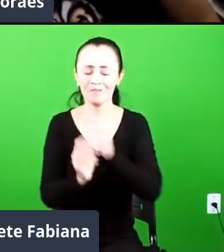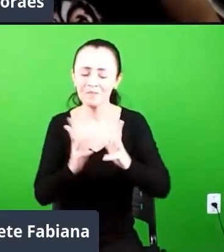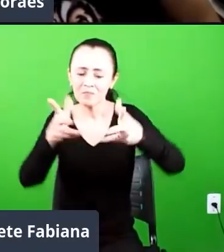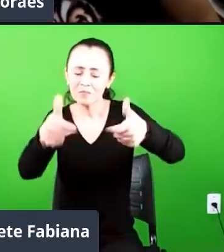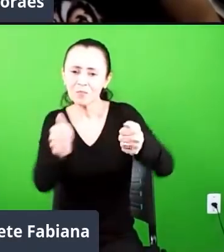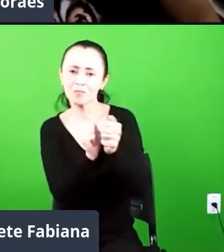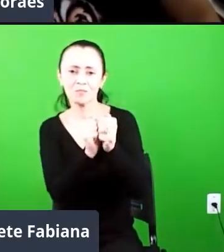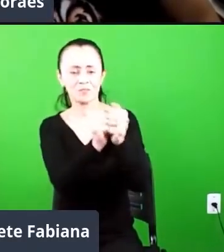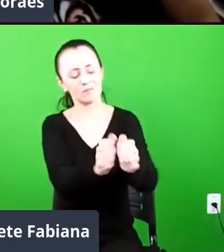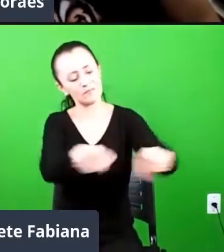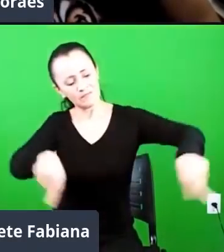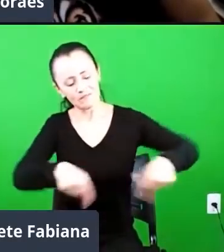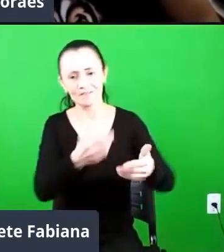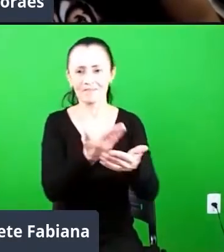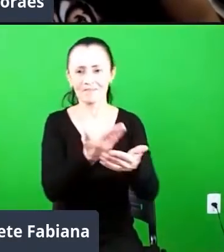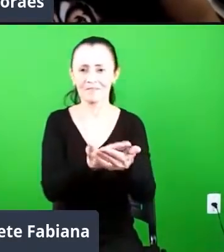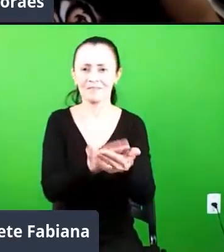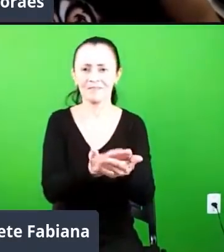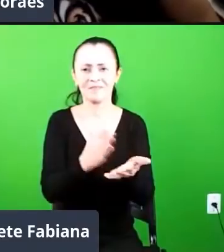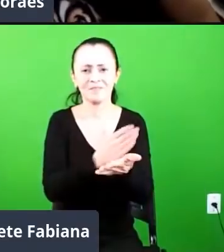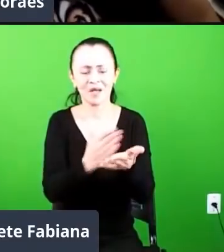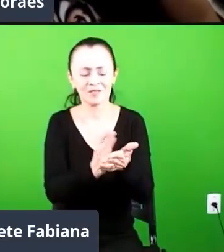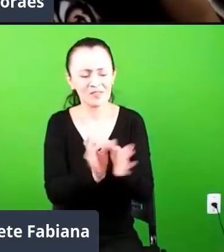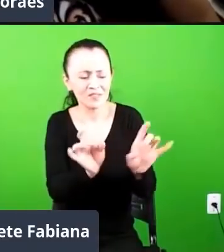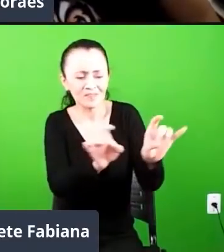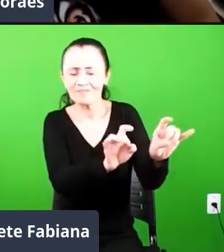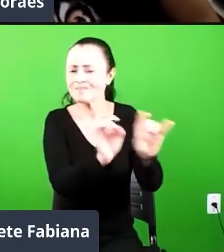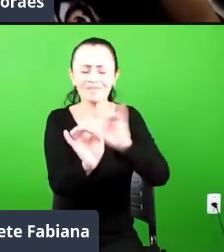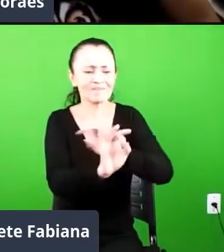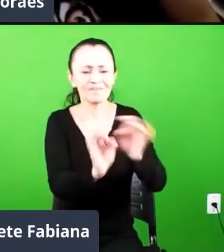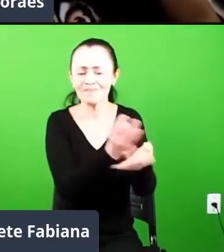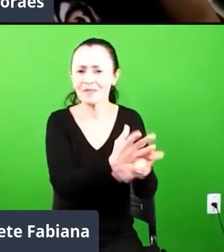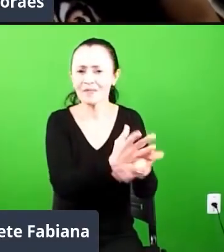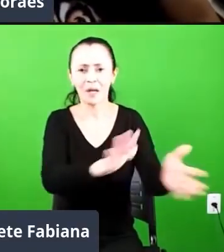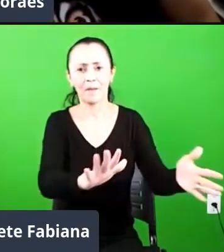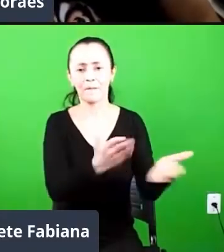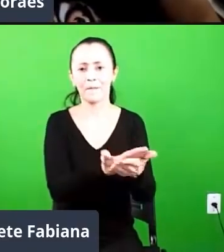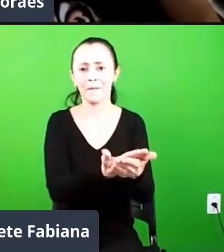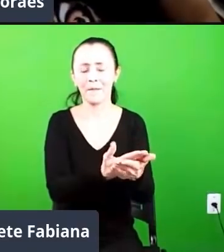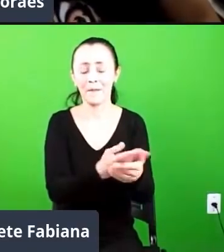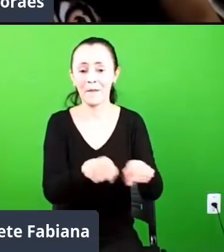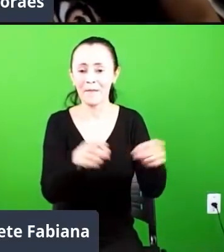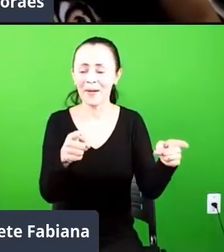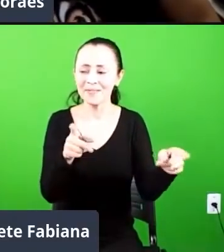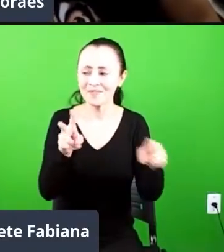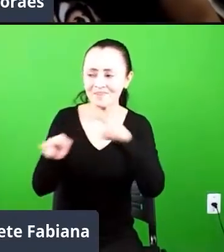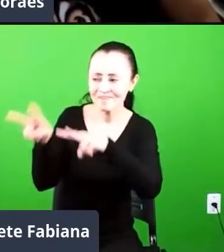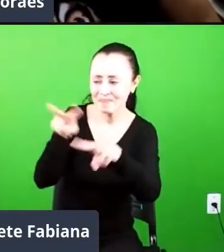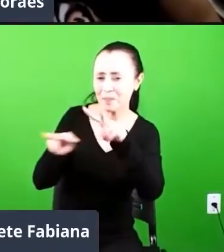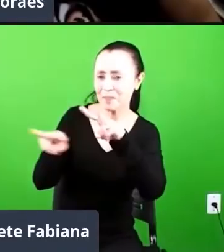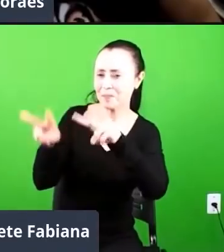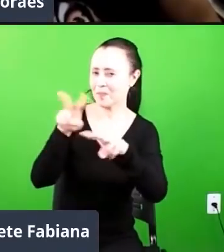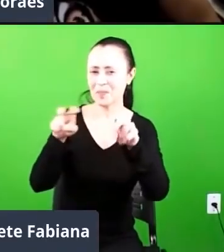sai da aula no final do dia com a cabeça cheia de tanto ouvir, né? Parece os bichinhos de luz quando está chovendo, aquele